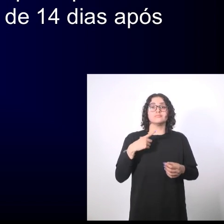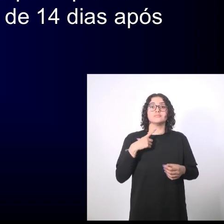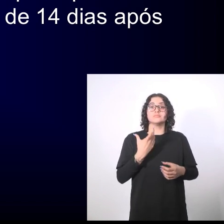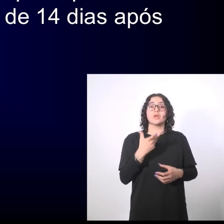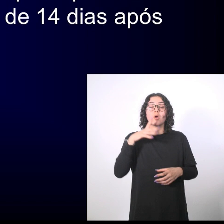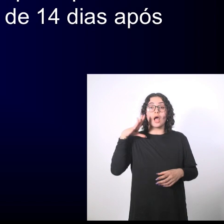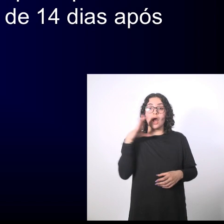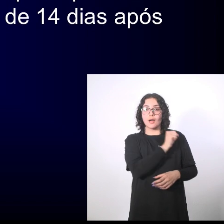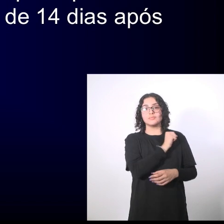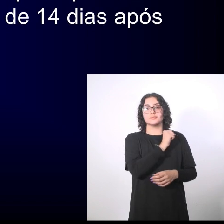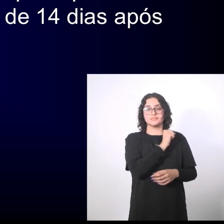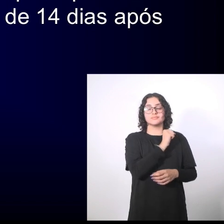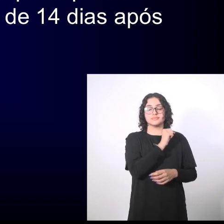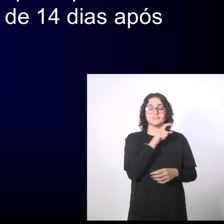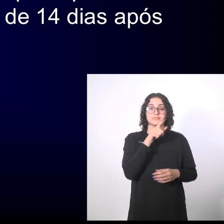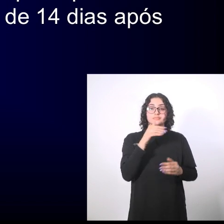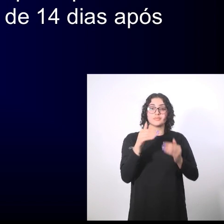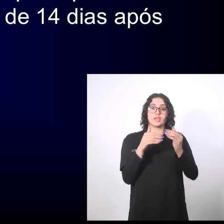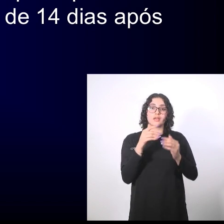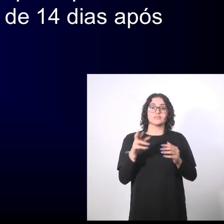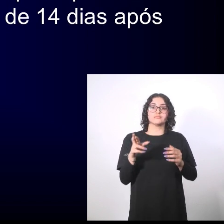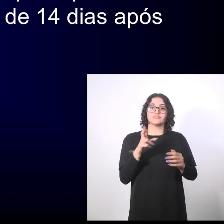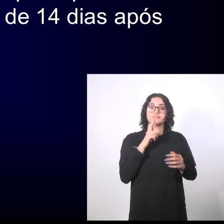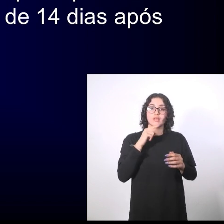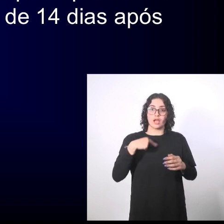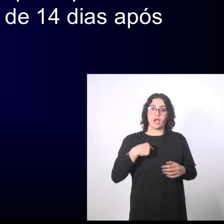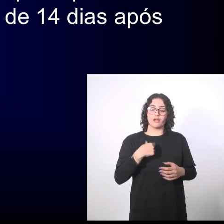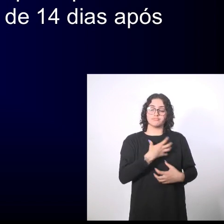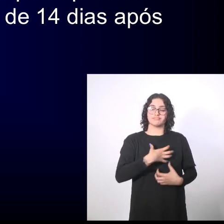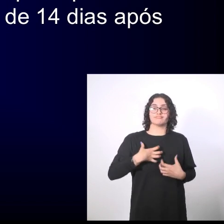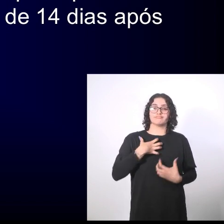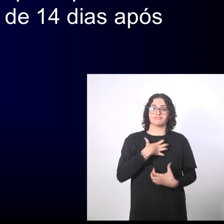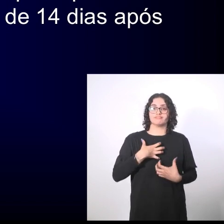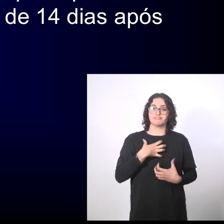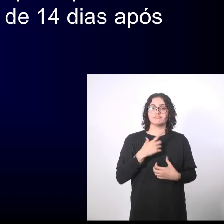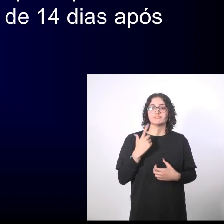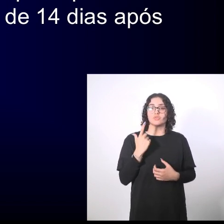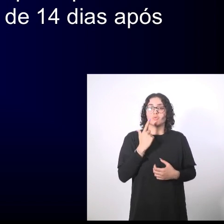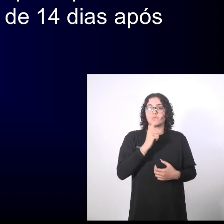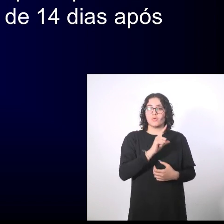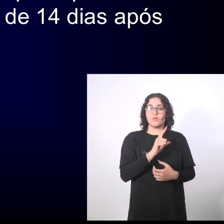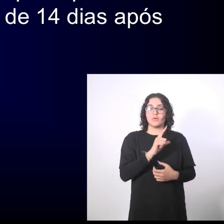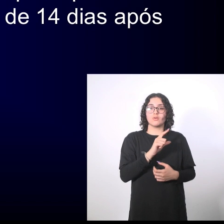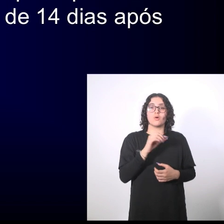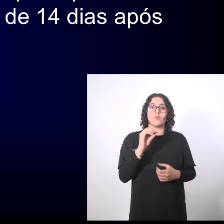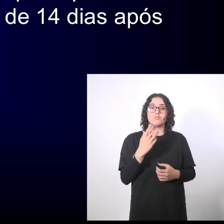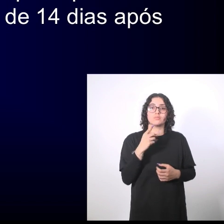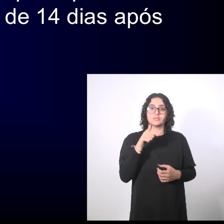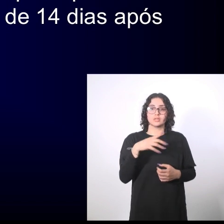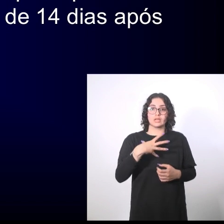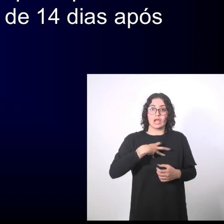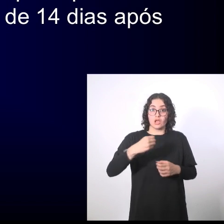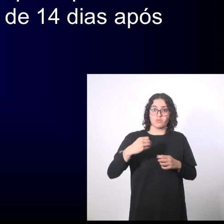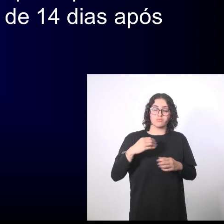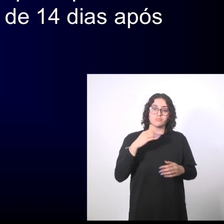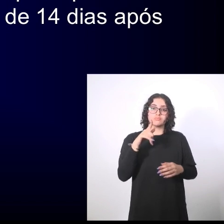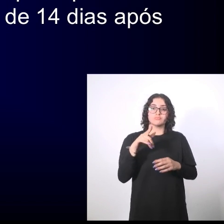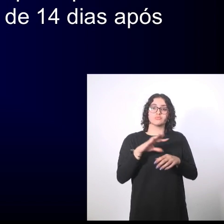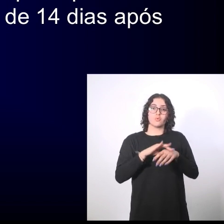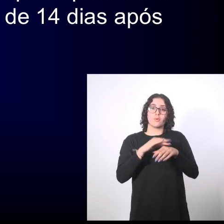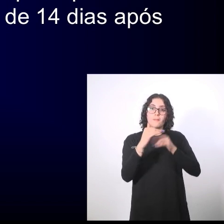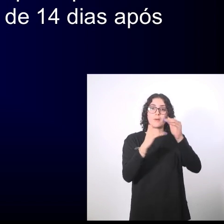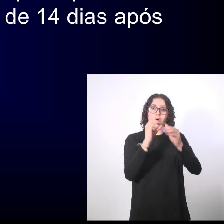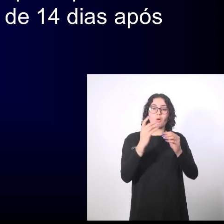forma ágil. Então, você antecipa a resposta do nosso organismo e, com isso, você ou consegue abortar a evolução da doença ou